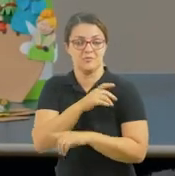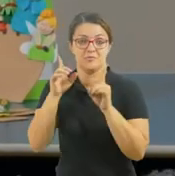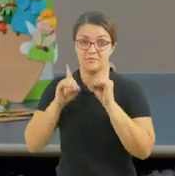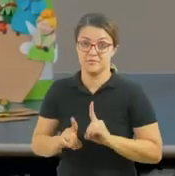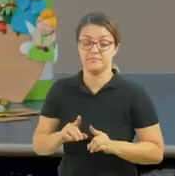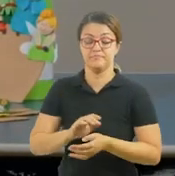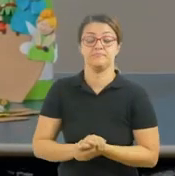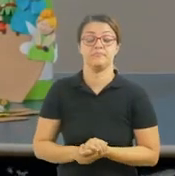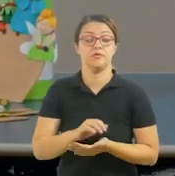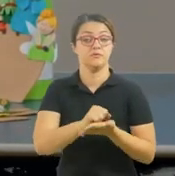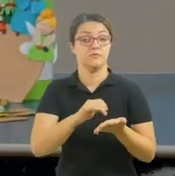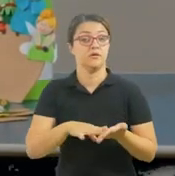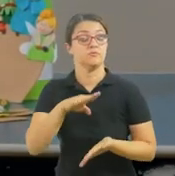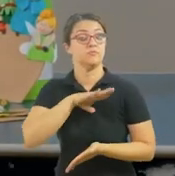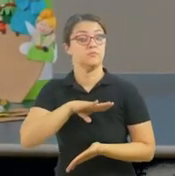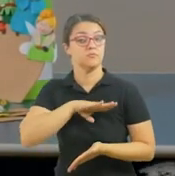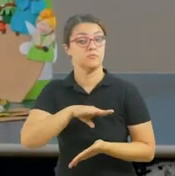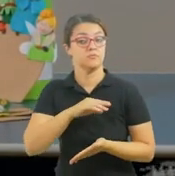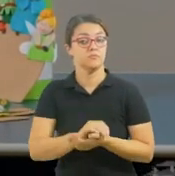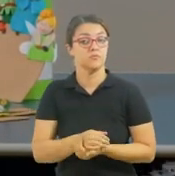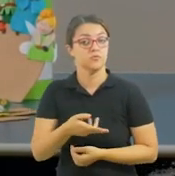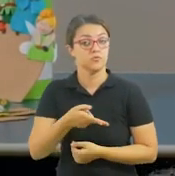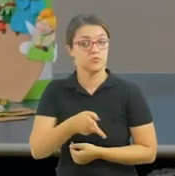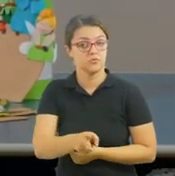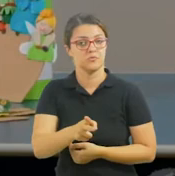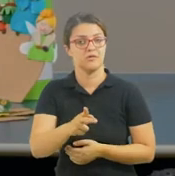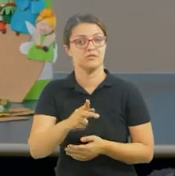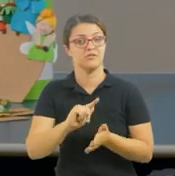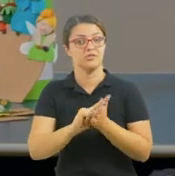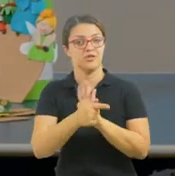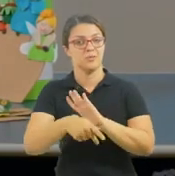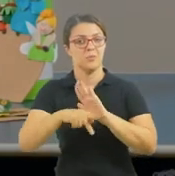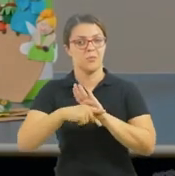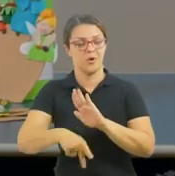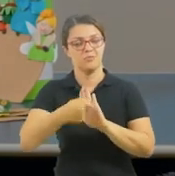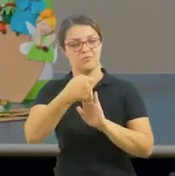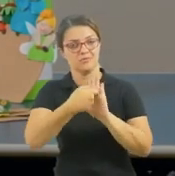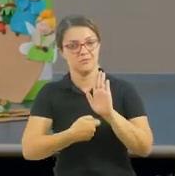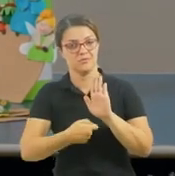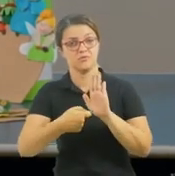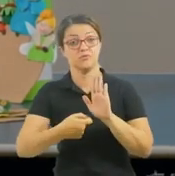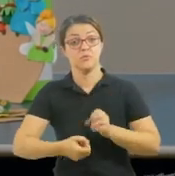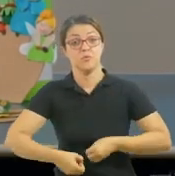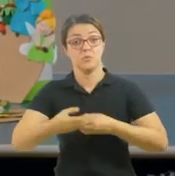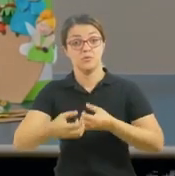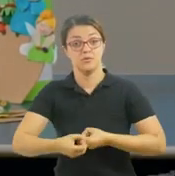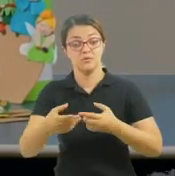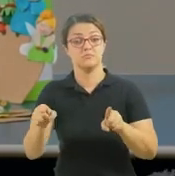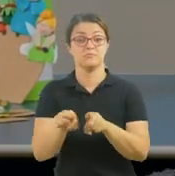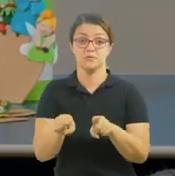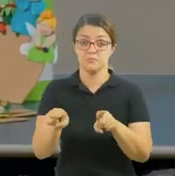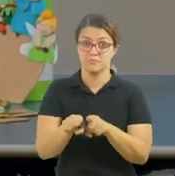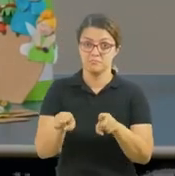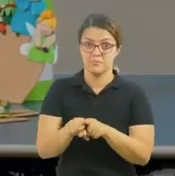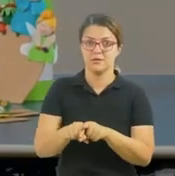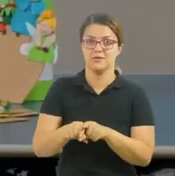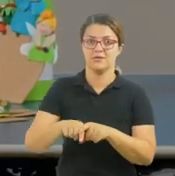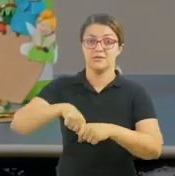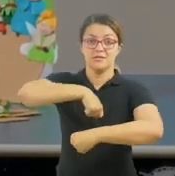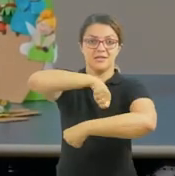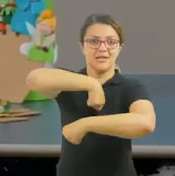Em Língua Portuguesa, vamos continuar trabalhando gêneros textuais. Vamos ver o gênero informativo e também o gênero